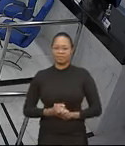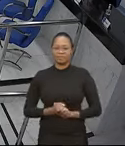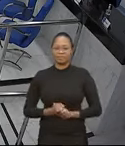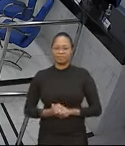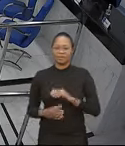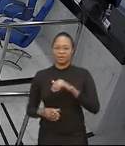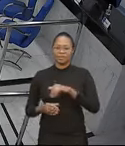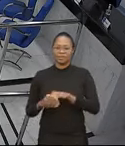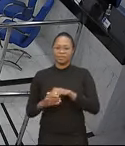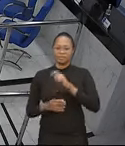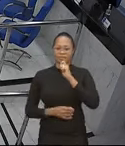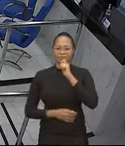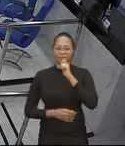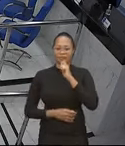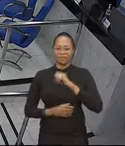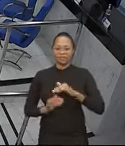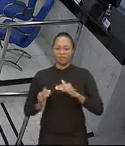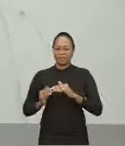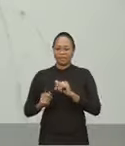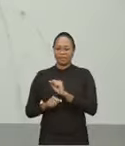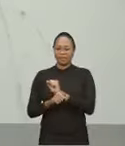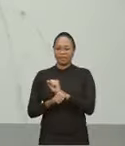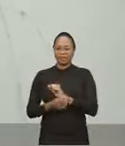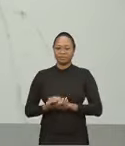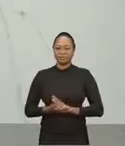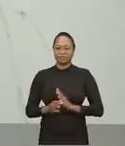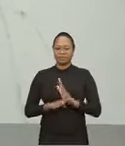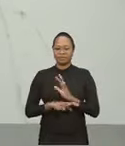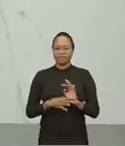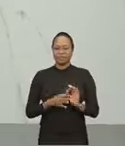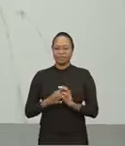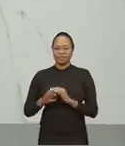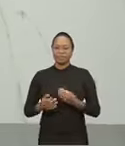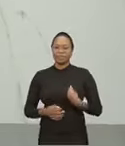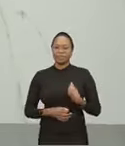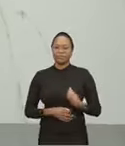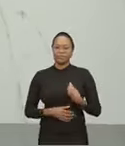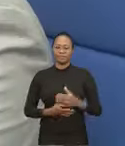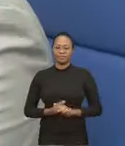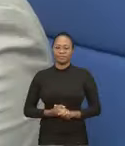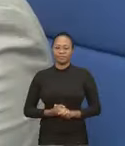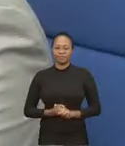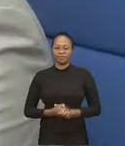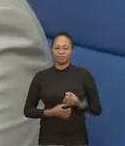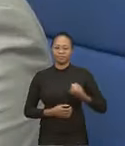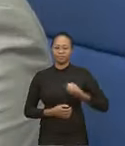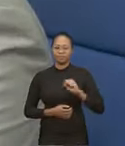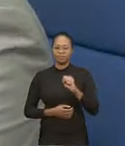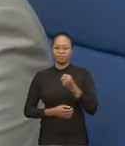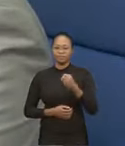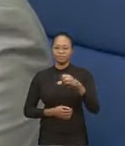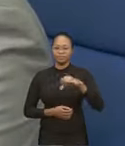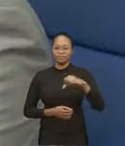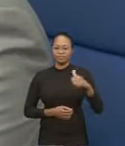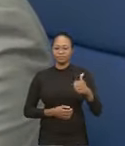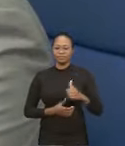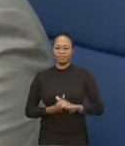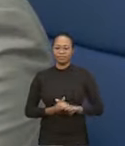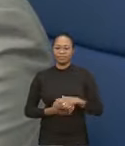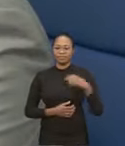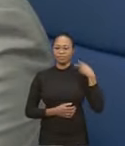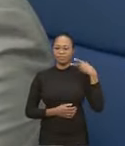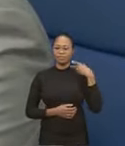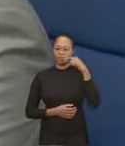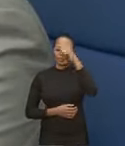Em ordem, permaneça como está. Aprovado por unanimidade. Próxima matéria do seu primeiro indicação secretário. Indicação de número 891/2023, de autoria da